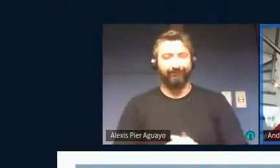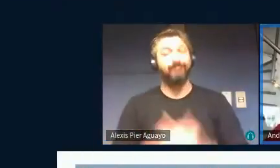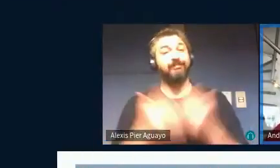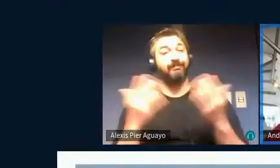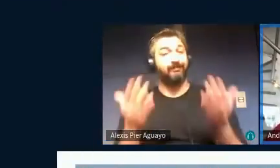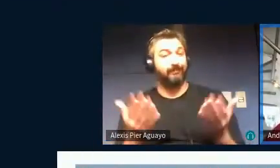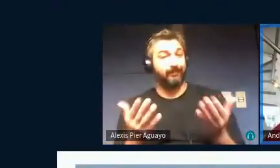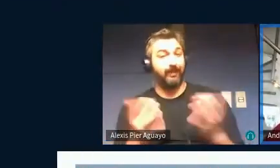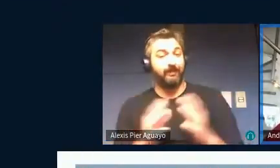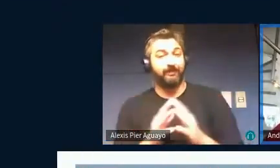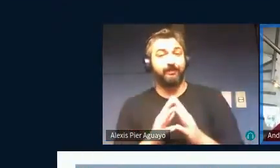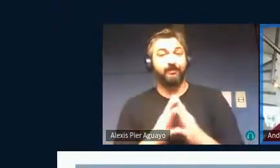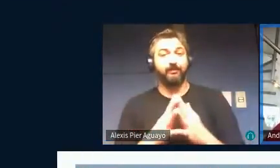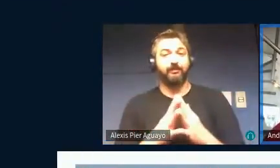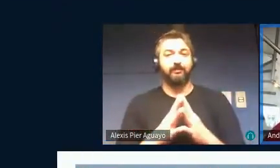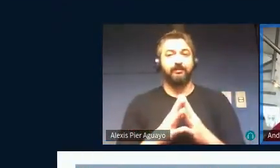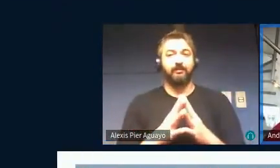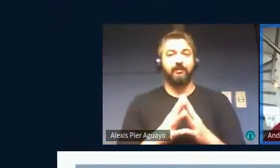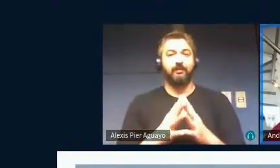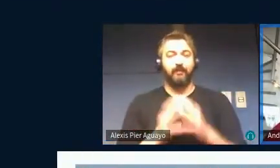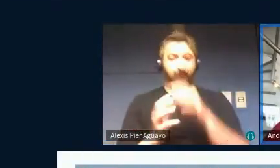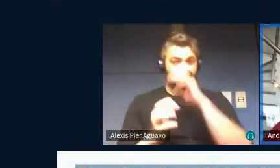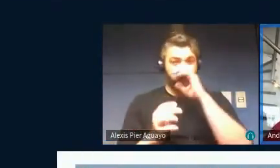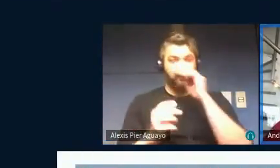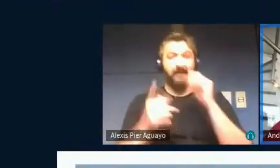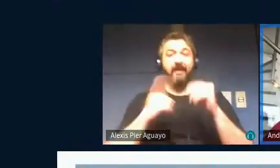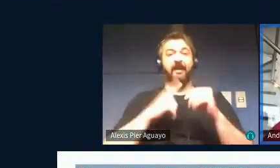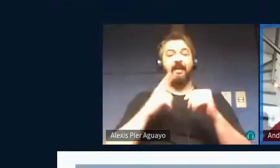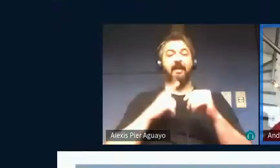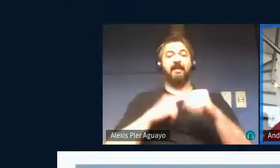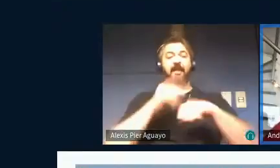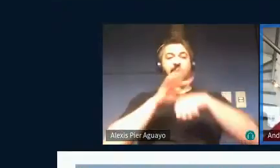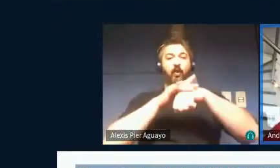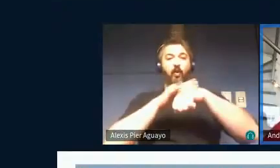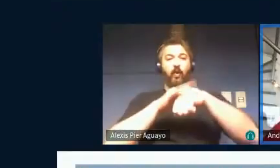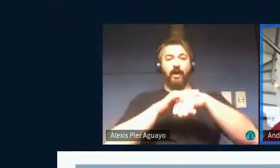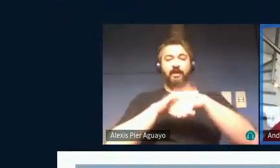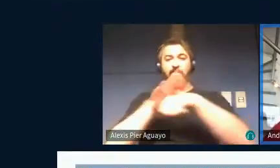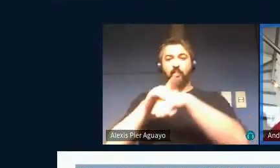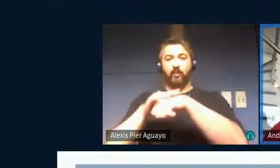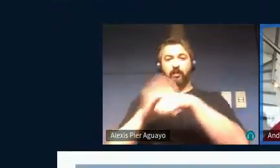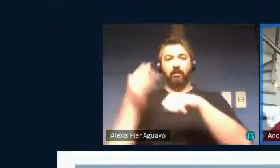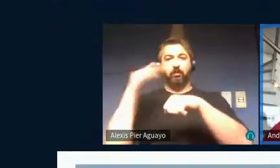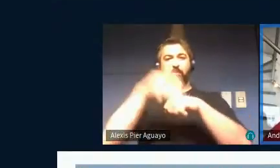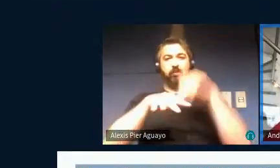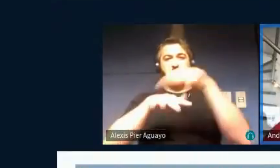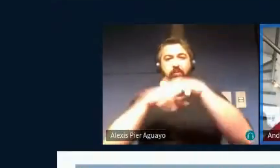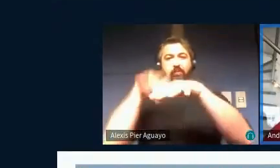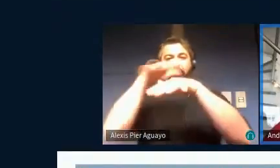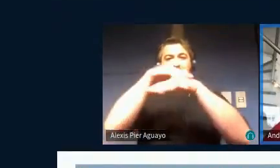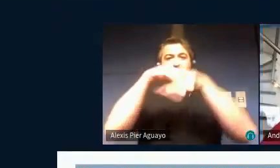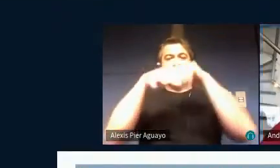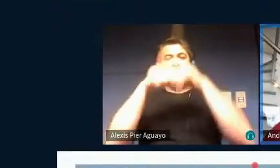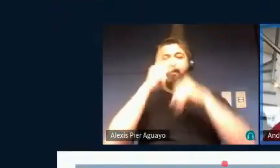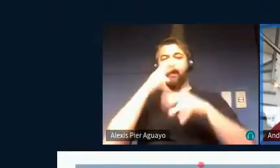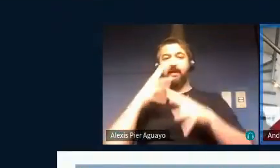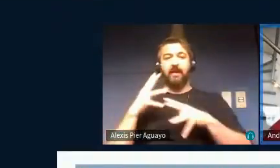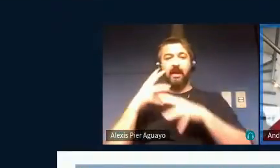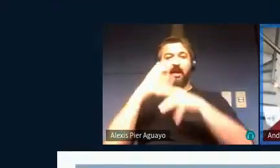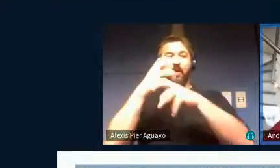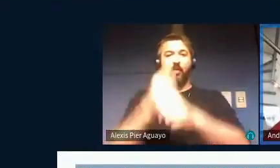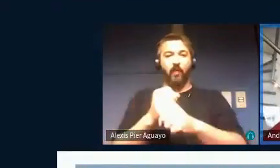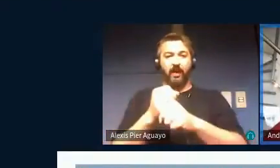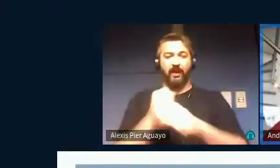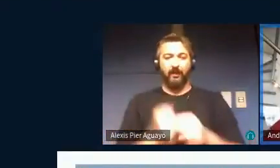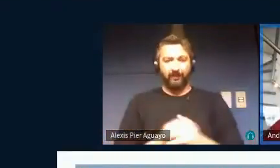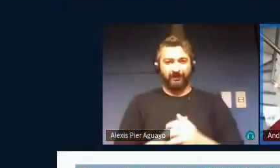está tendo uma sobreposição de epidemias. Nós temos a sobreposição da epidemia, ou da pandemia do Covid,